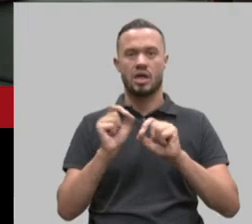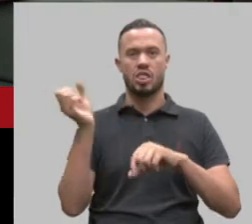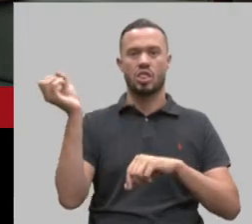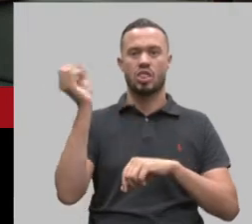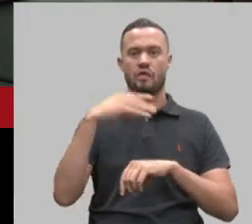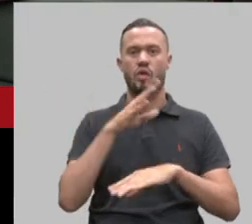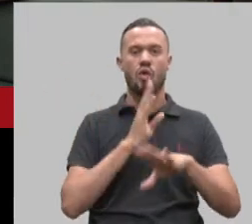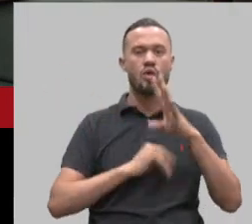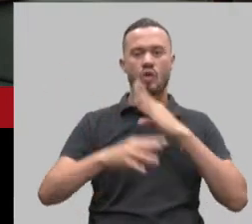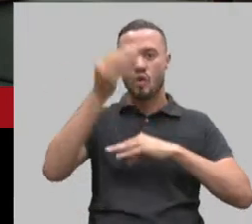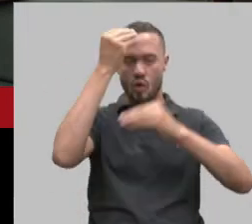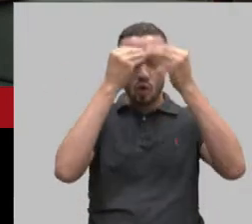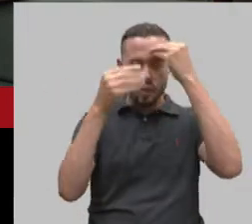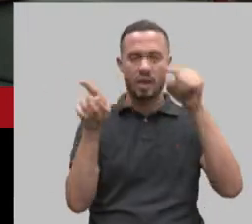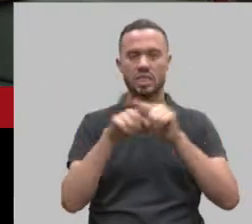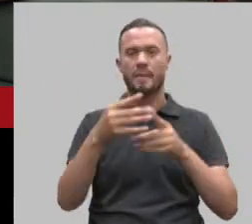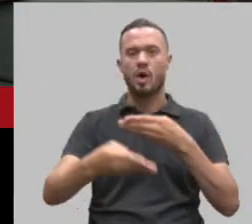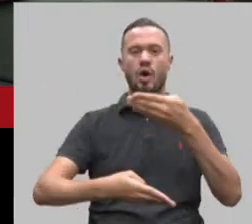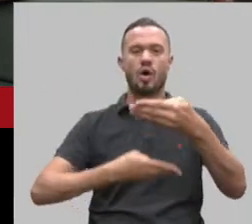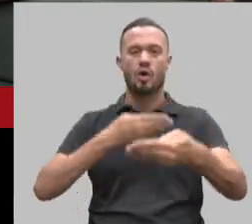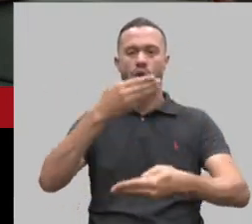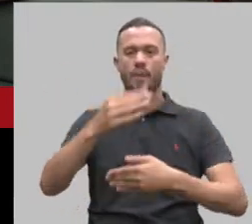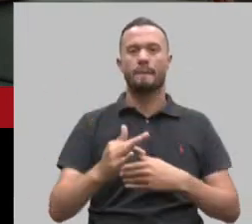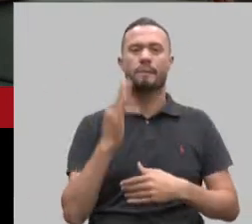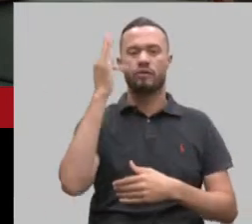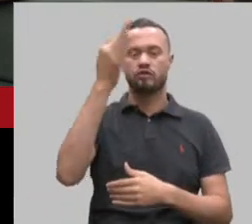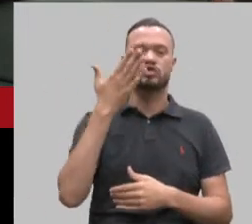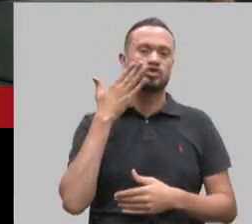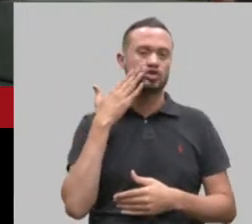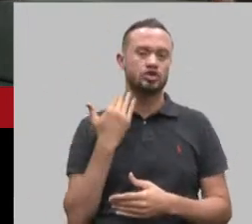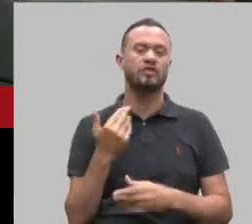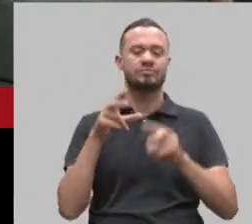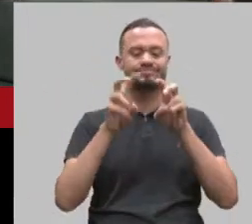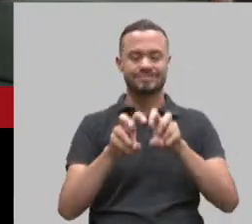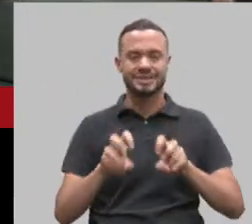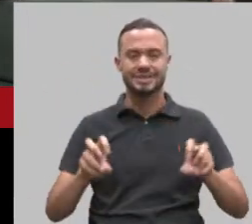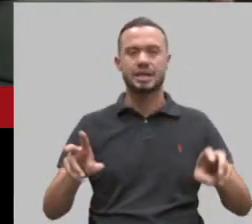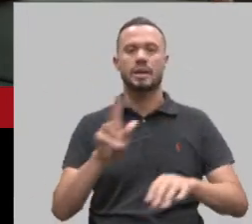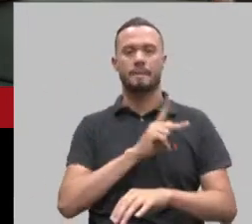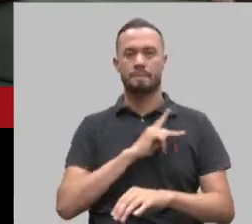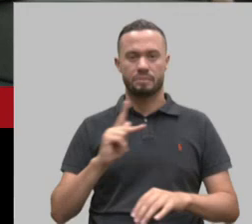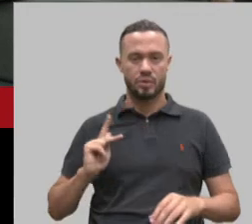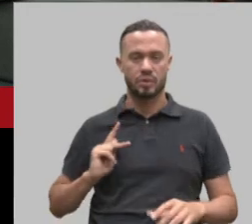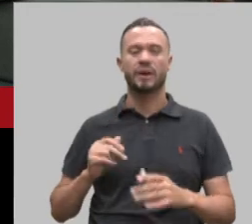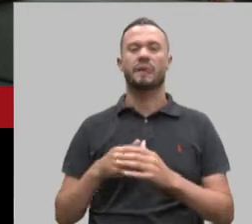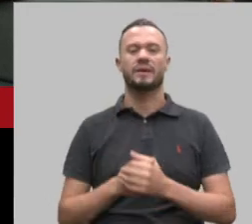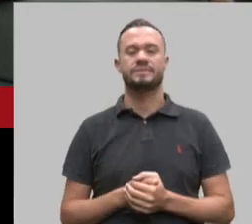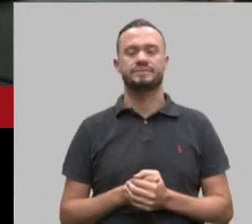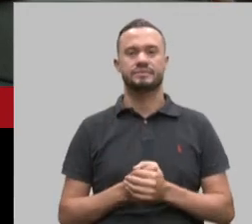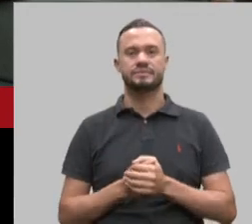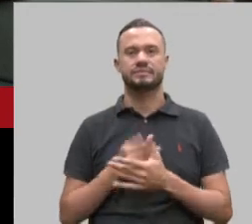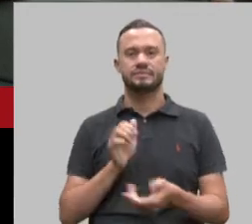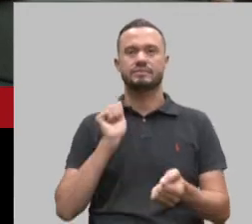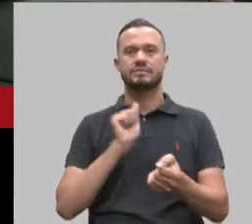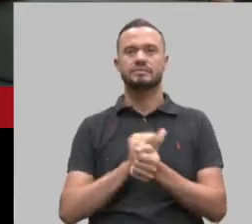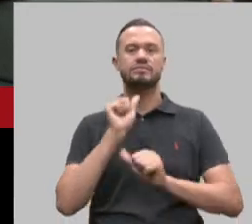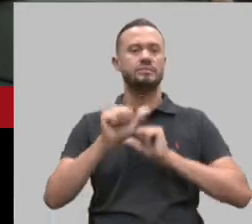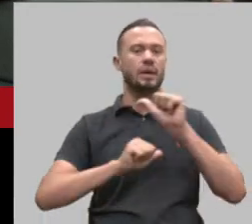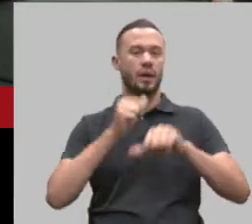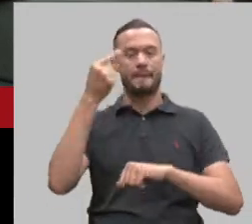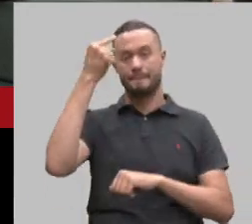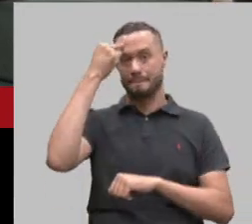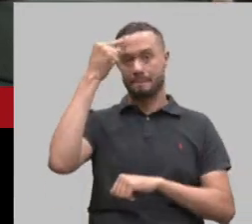assim compartilhando para os futuros jovens que ocuparão as cadeiras públicas a cessarem e mudarem seus pensamentos